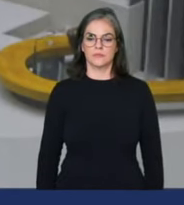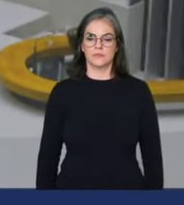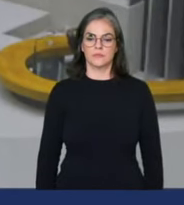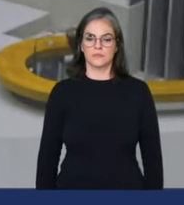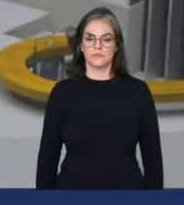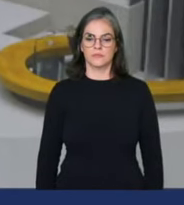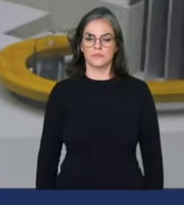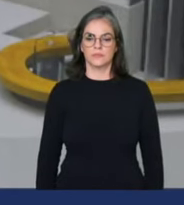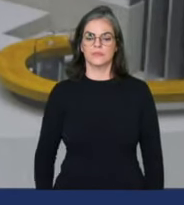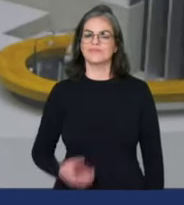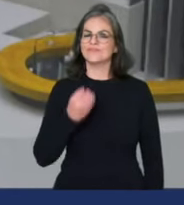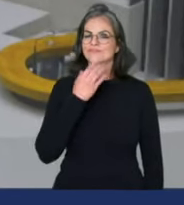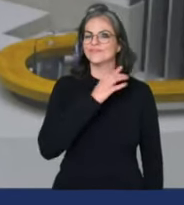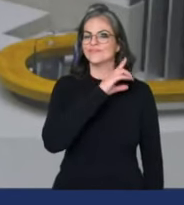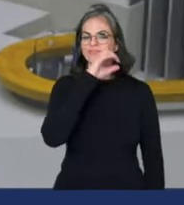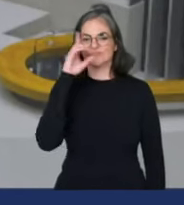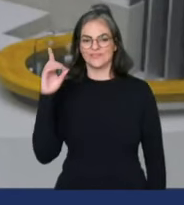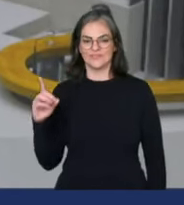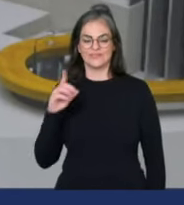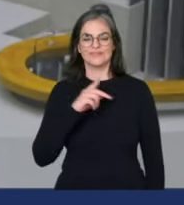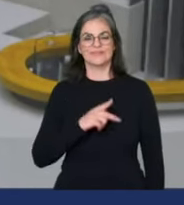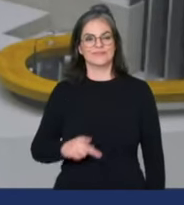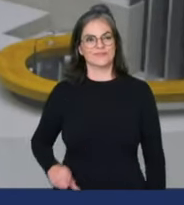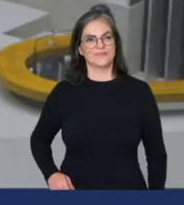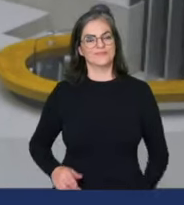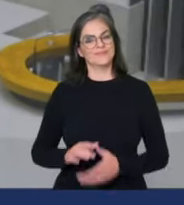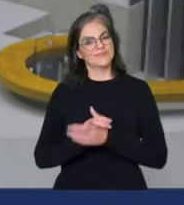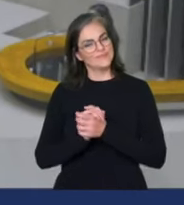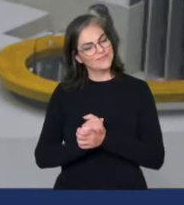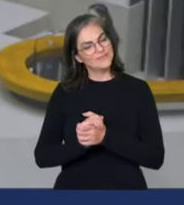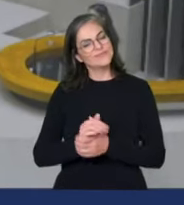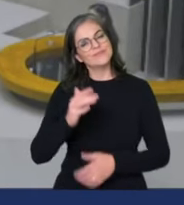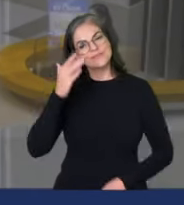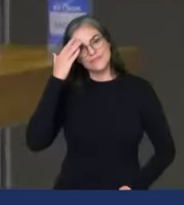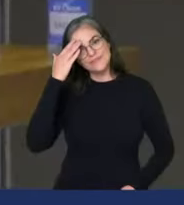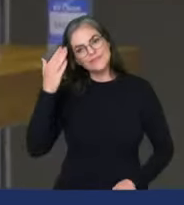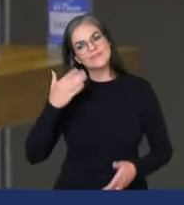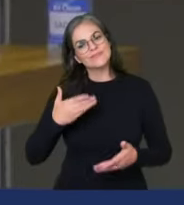Bom dia, presidente. Muito obrigada pelo convite.